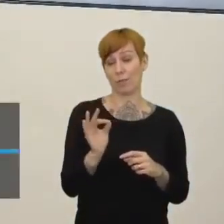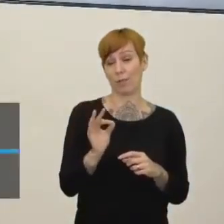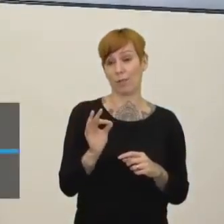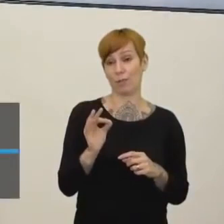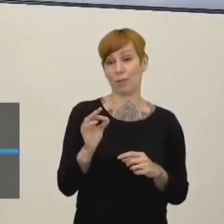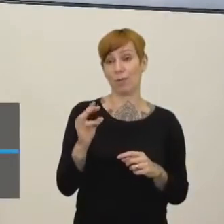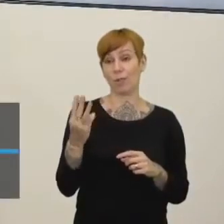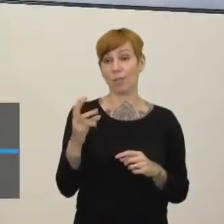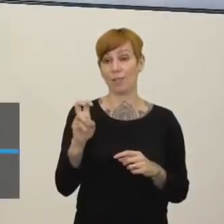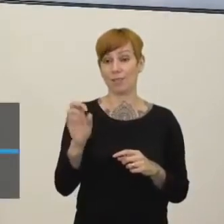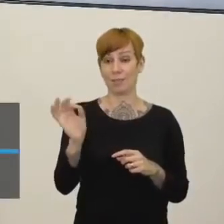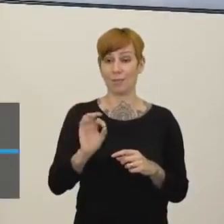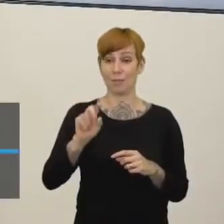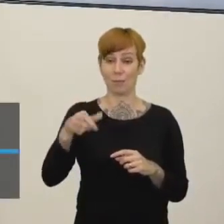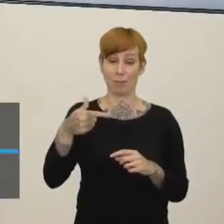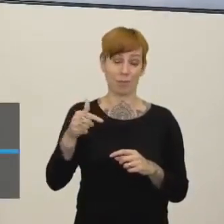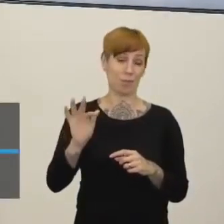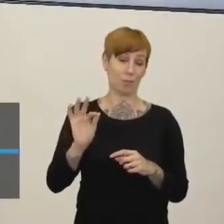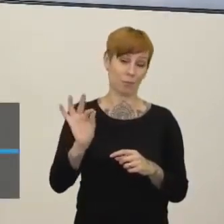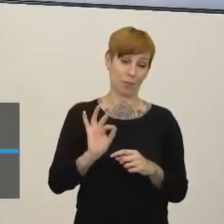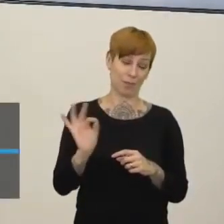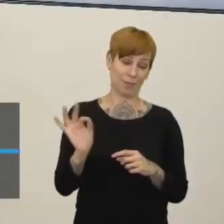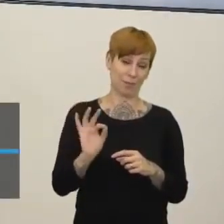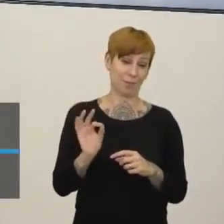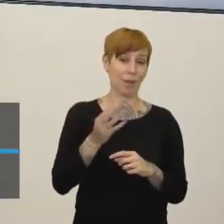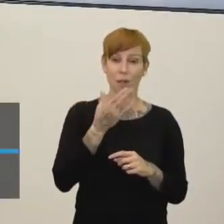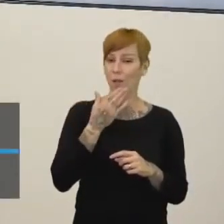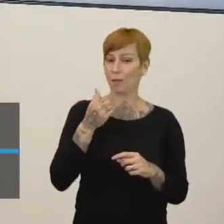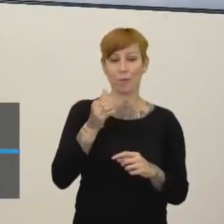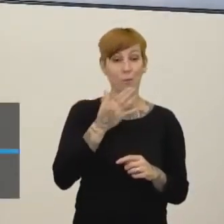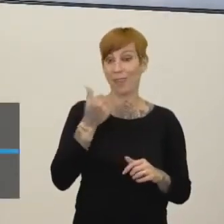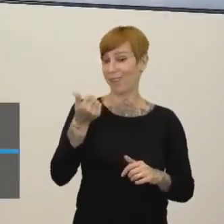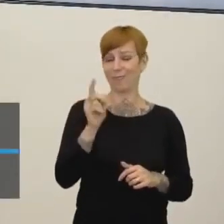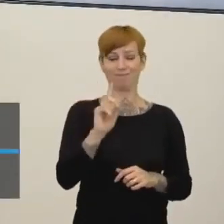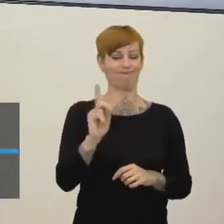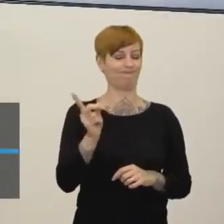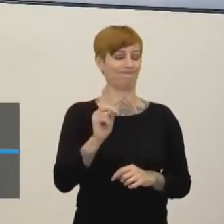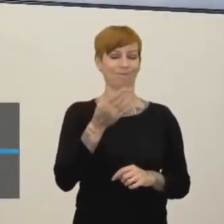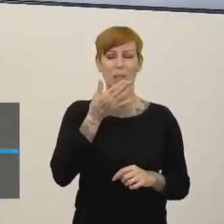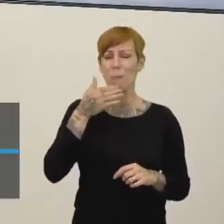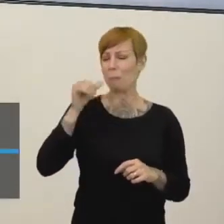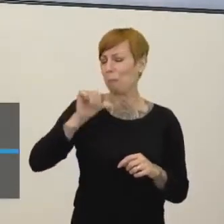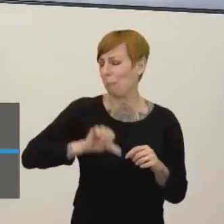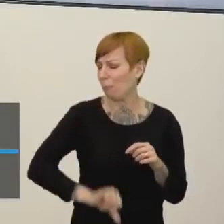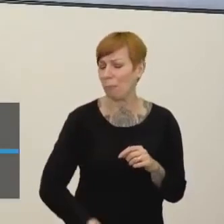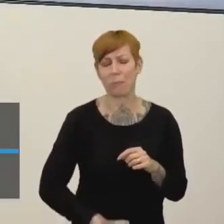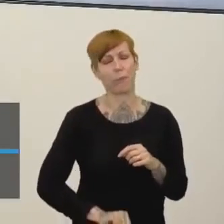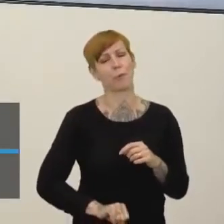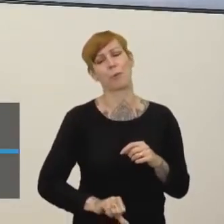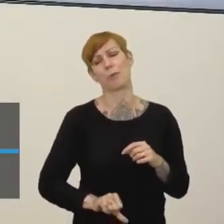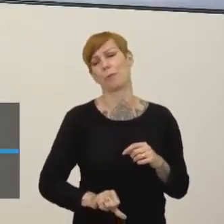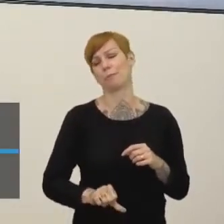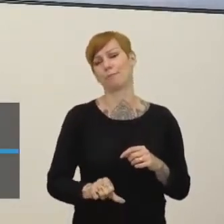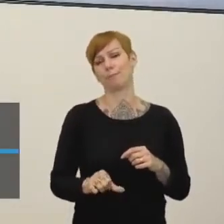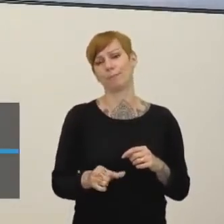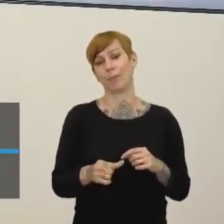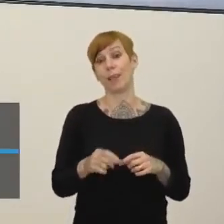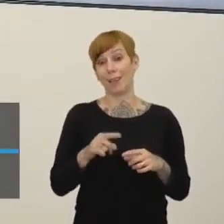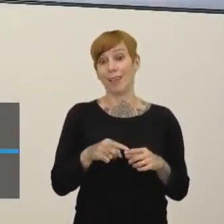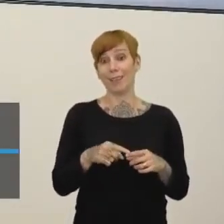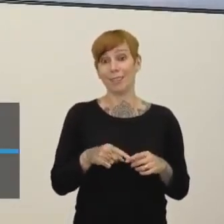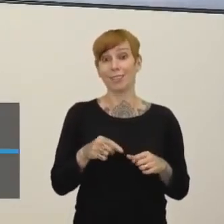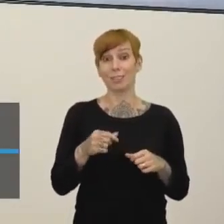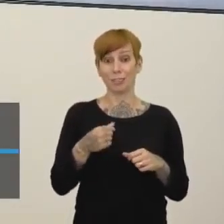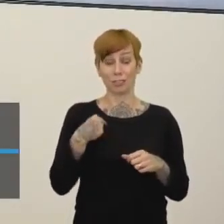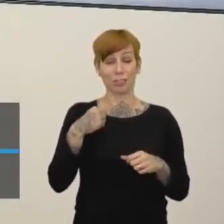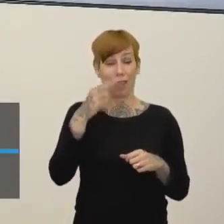uma melhora, há uma piora. Só que há uma piora, a gente estava falando lá no início de alunos avançados, que